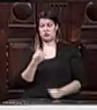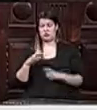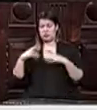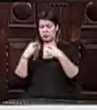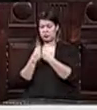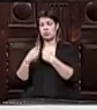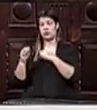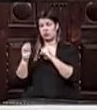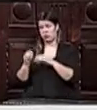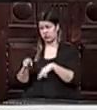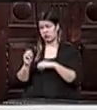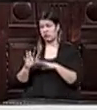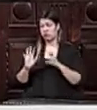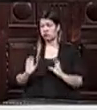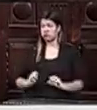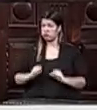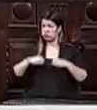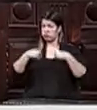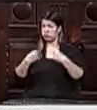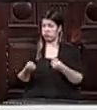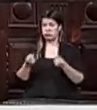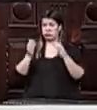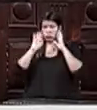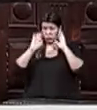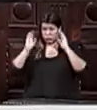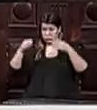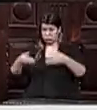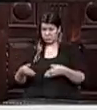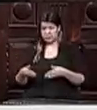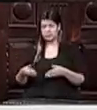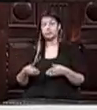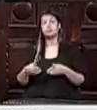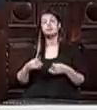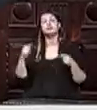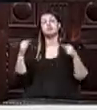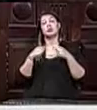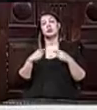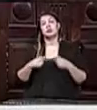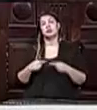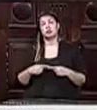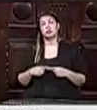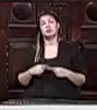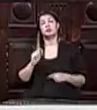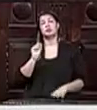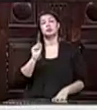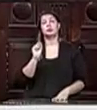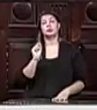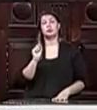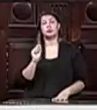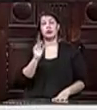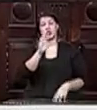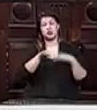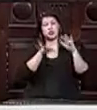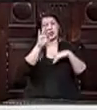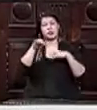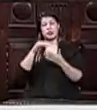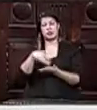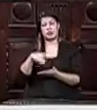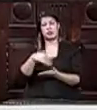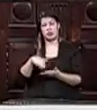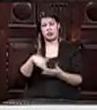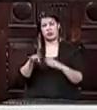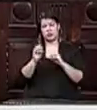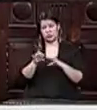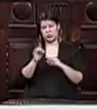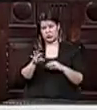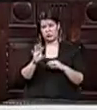Educação, fizemos um esforço concentrado, no sentido, em primeiro lugar, de chamar o secretário de Educação à comissão